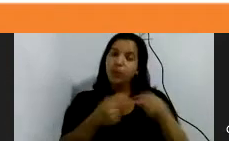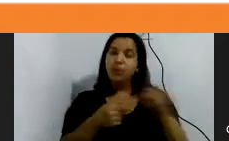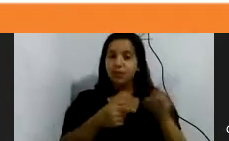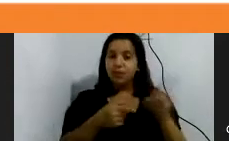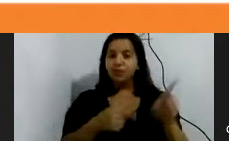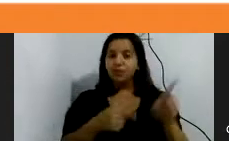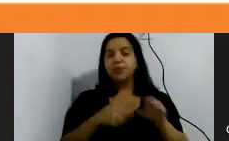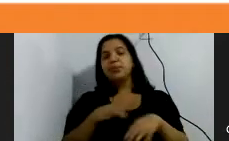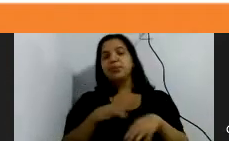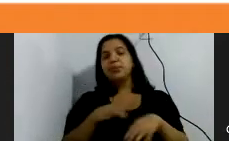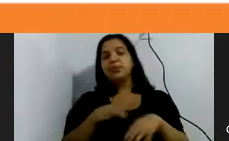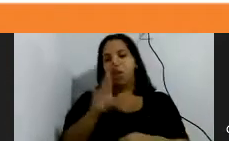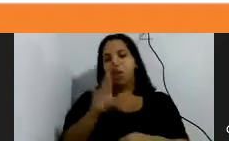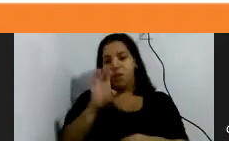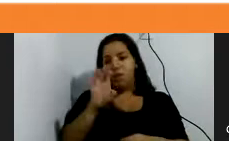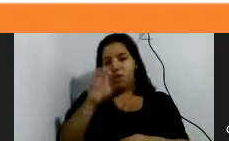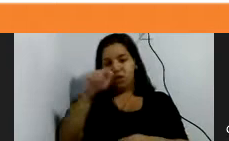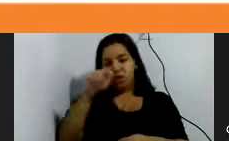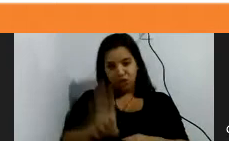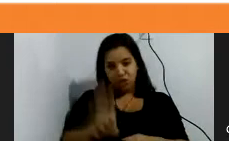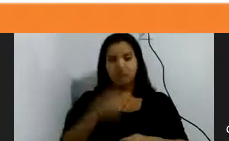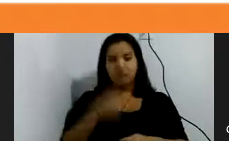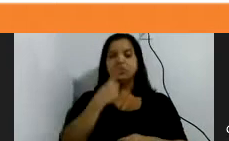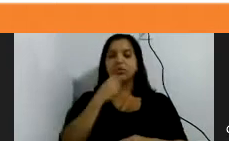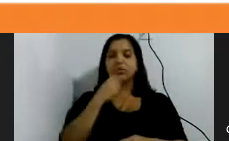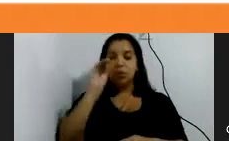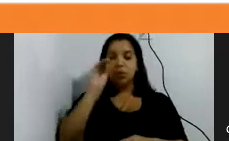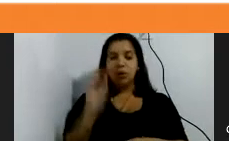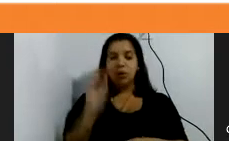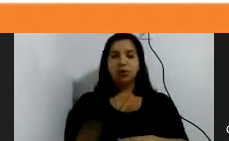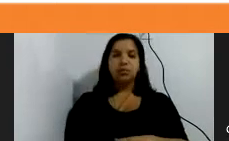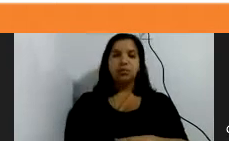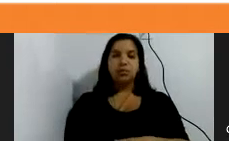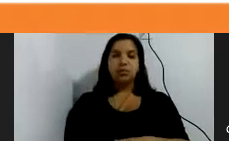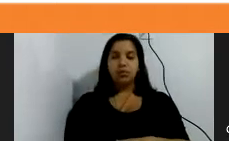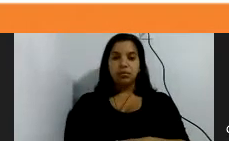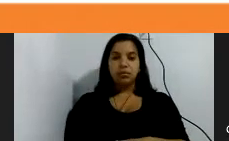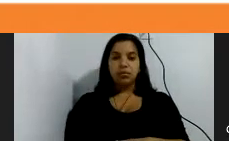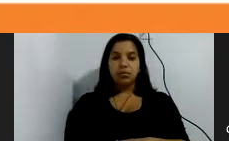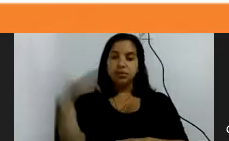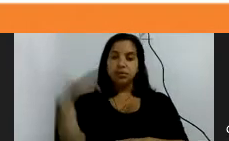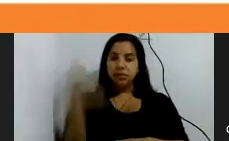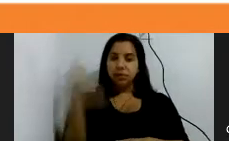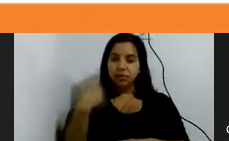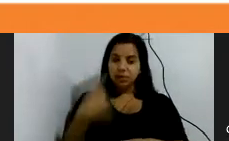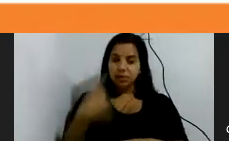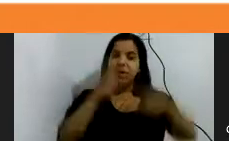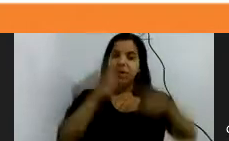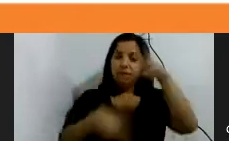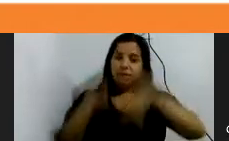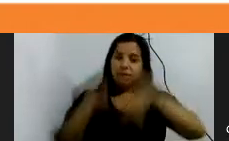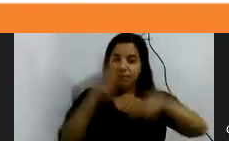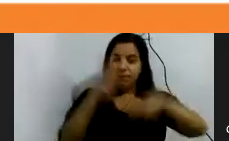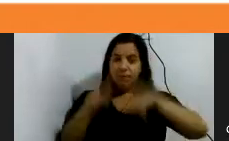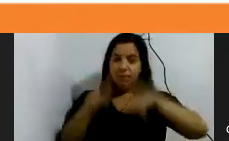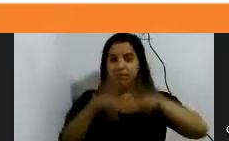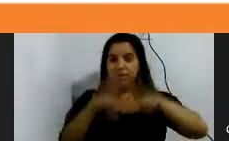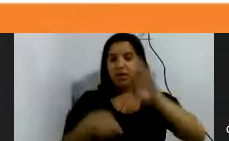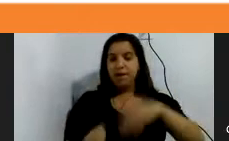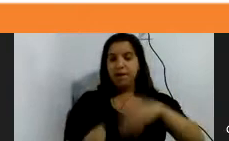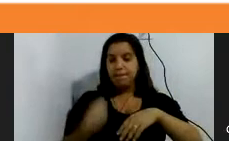coloca o reagente, incuba com o soro, e depois vai centrifugar e avaliar quanto à